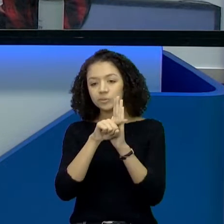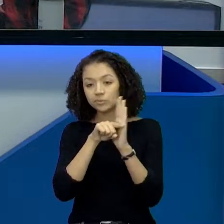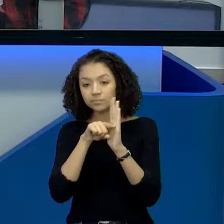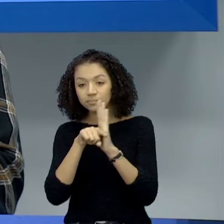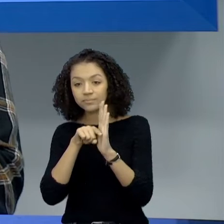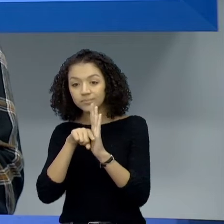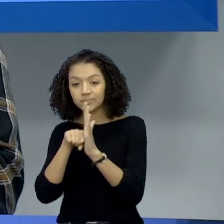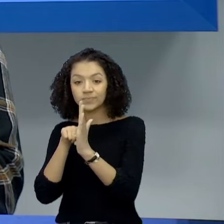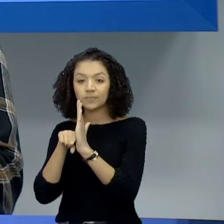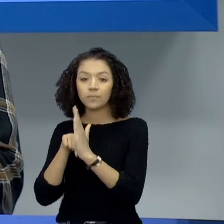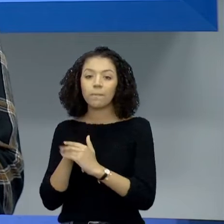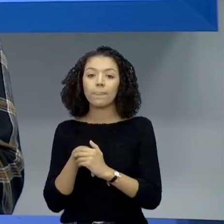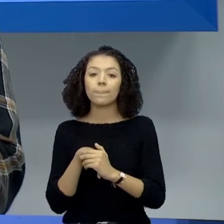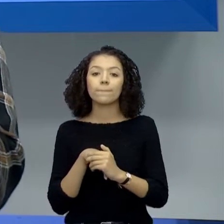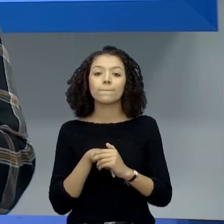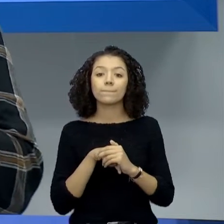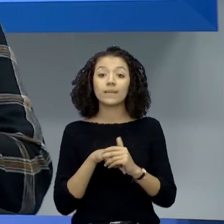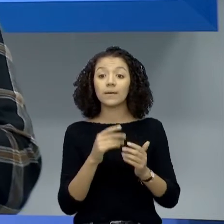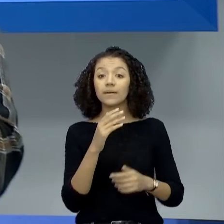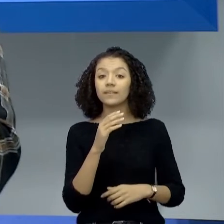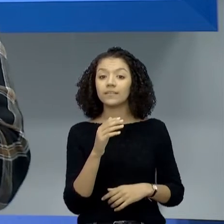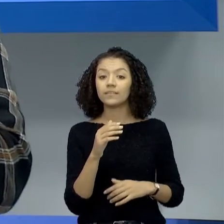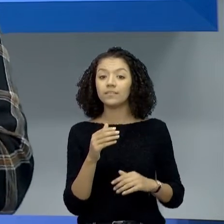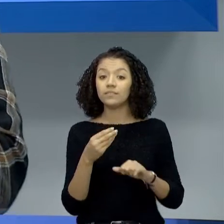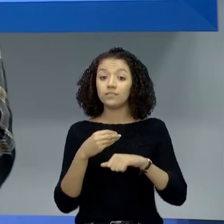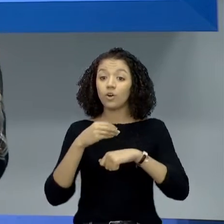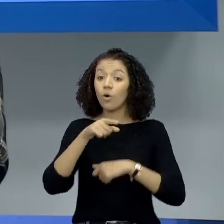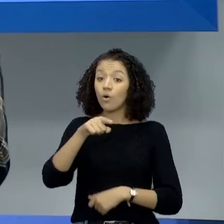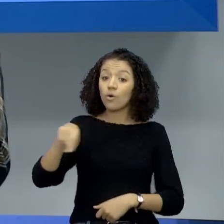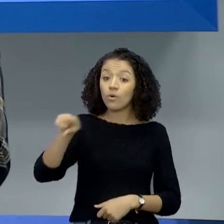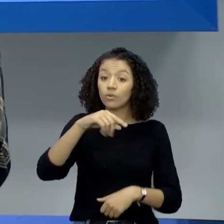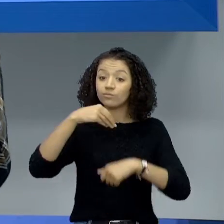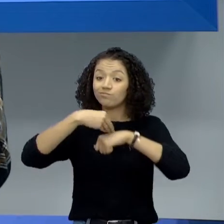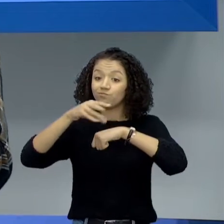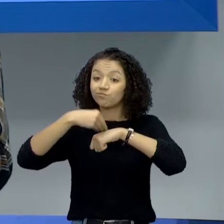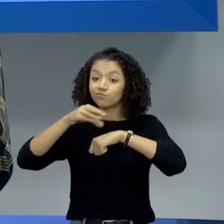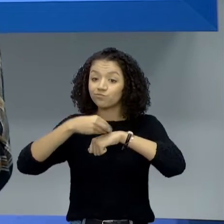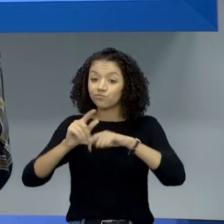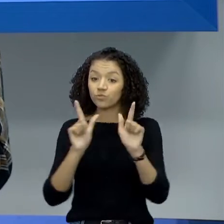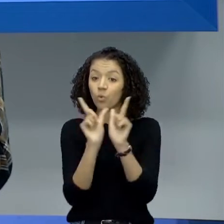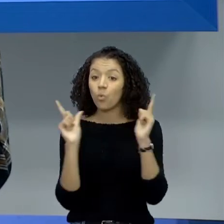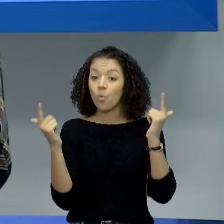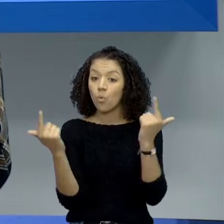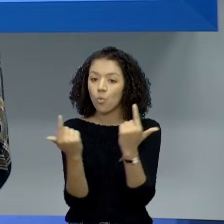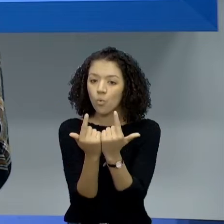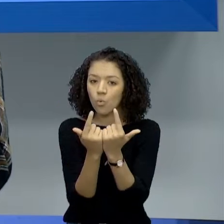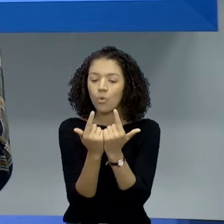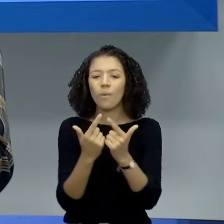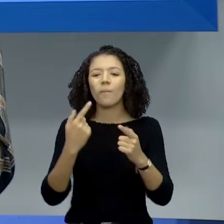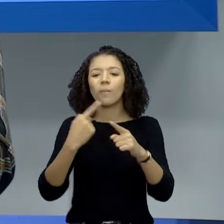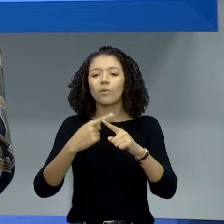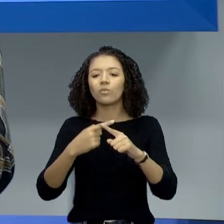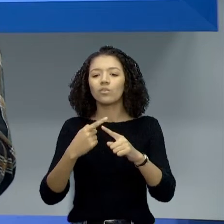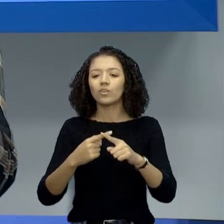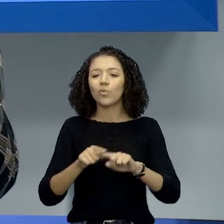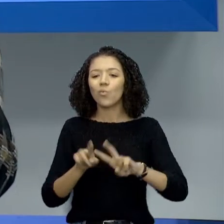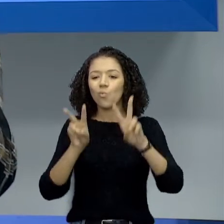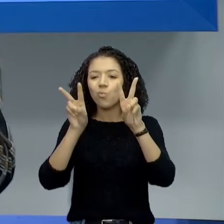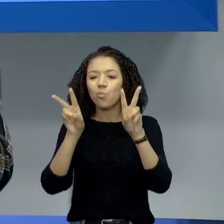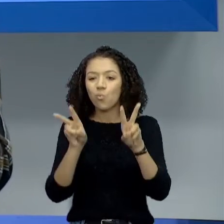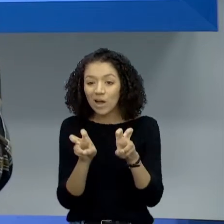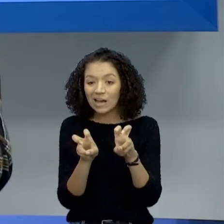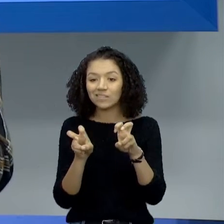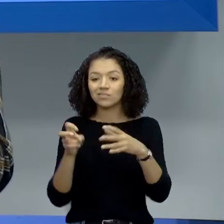elas davam uma orientação, né, uma dica para as pessoas fazerem um trabalho em grupo, pois os trabalhos eles eram muito densos,